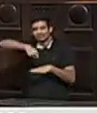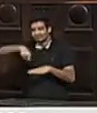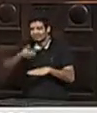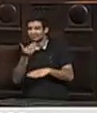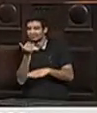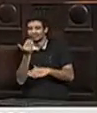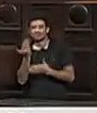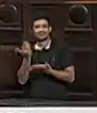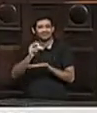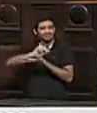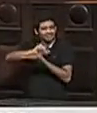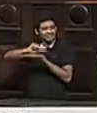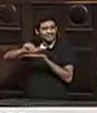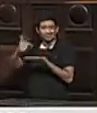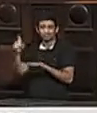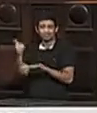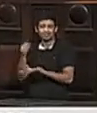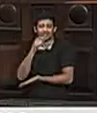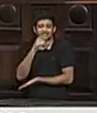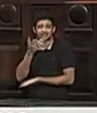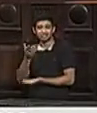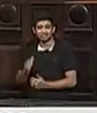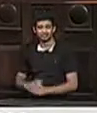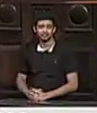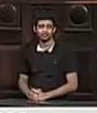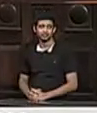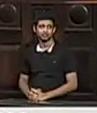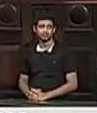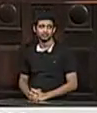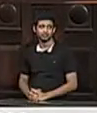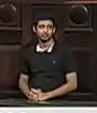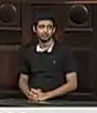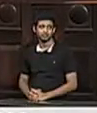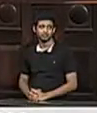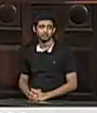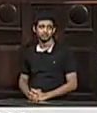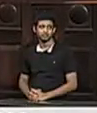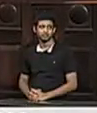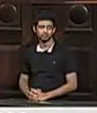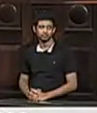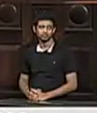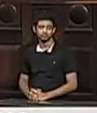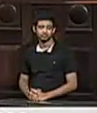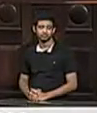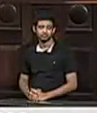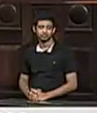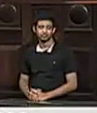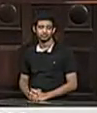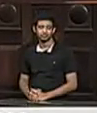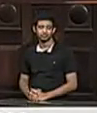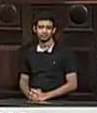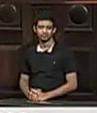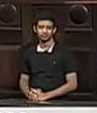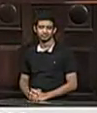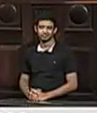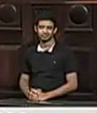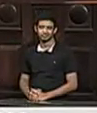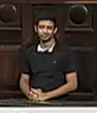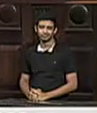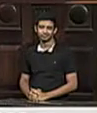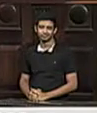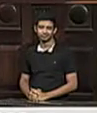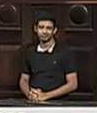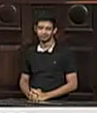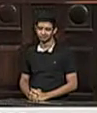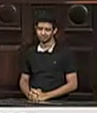pequena. As escolas continuam sem receber os recursos para as